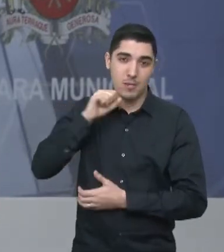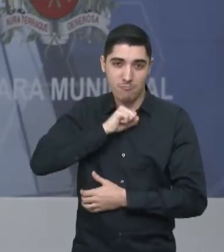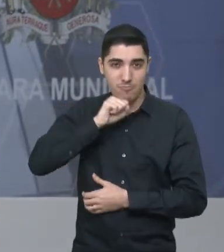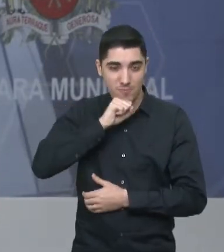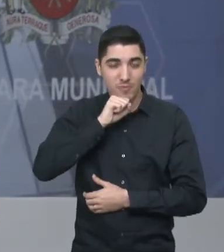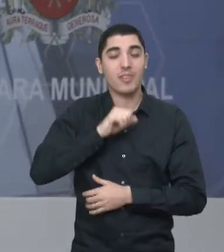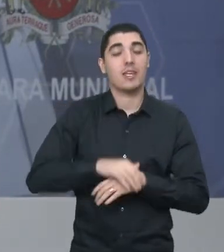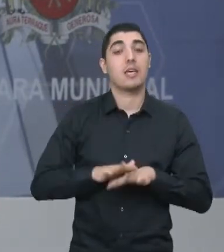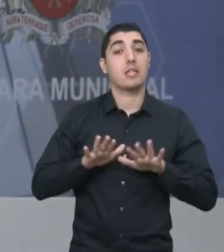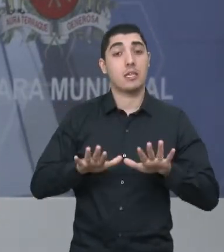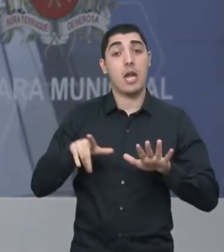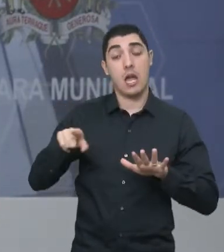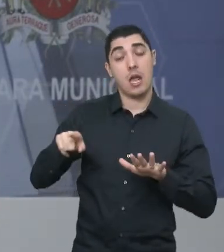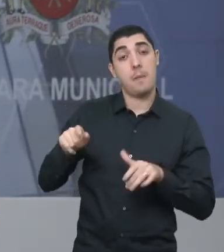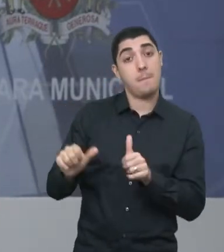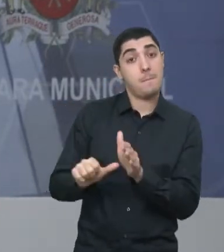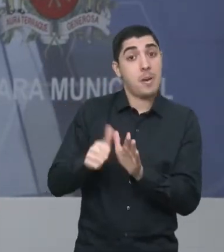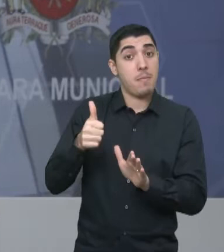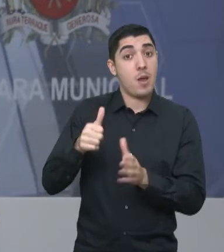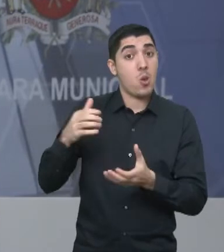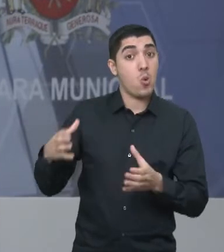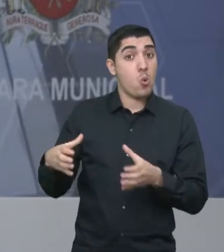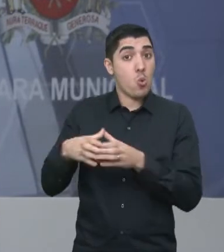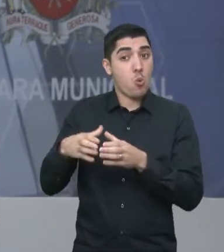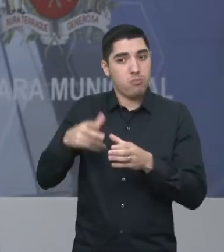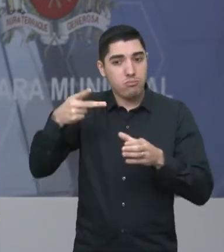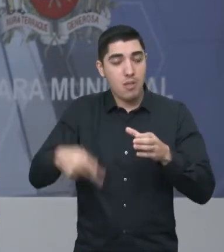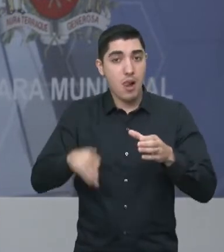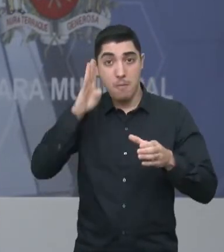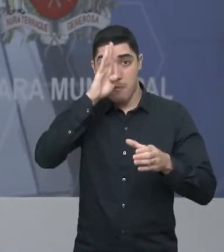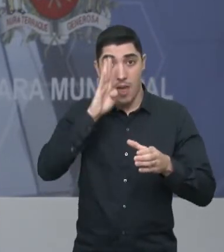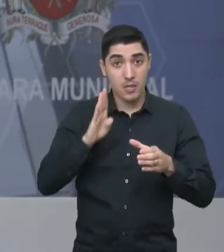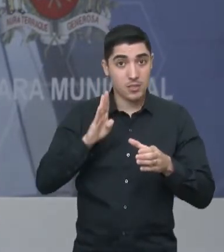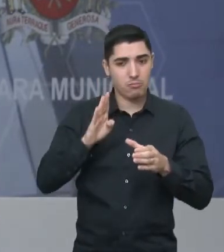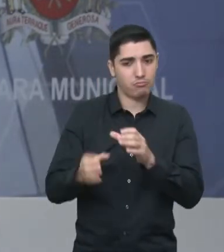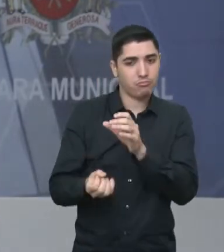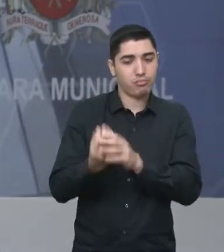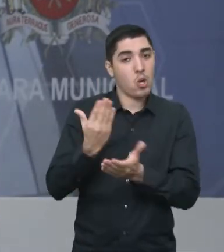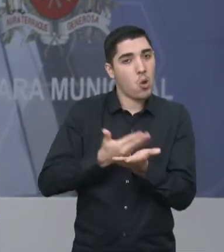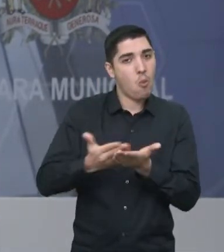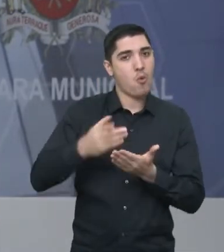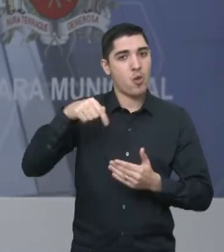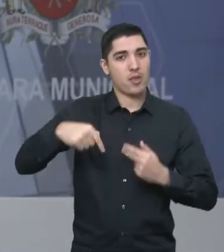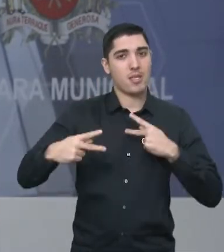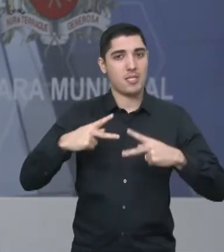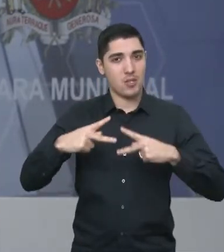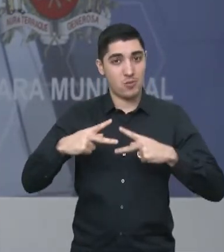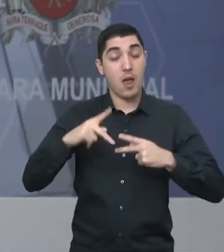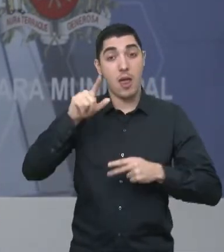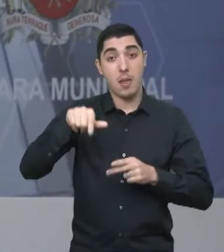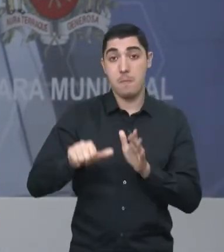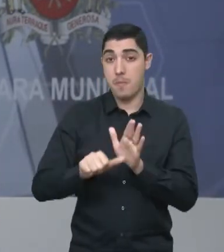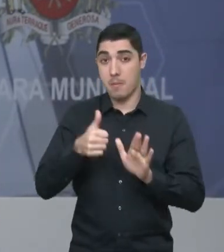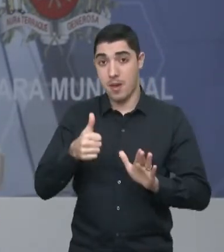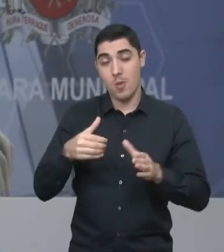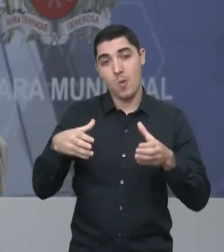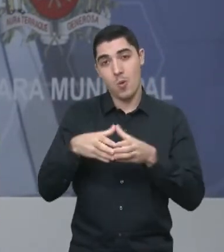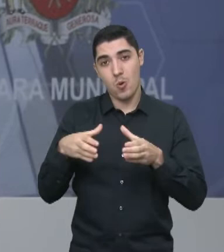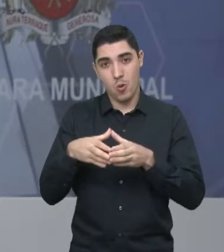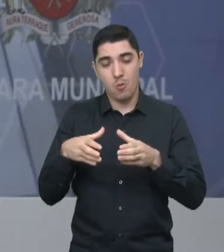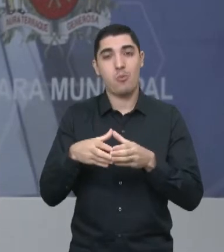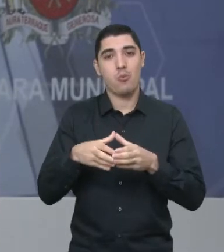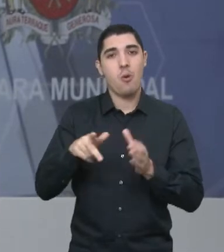o primeiro grupo do Brasil, né? Estreando aqui em São José, esse grupo sendo o primeiro grupo